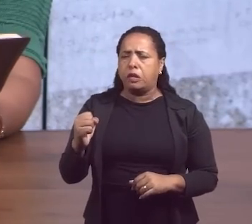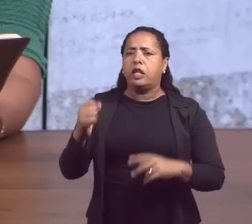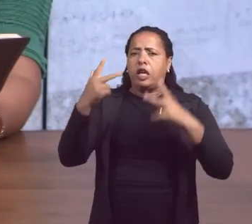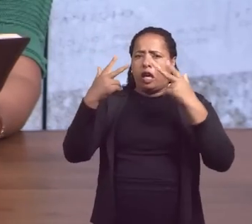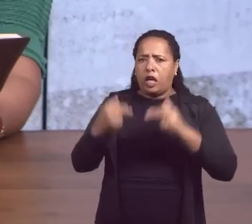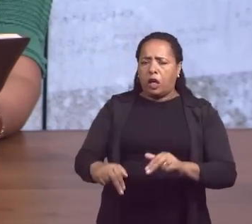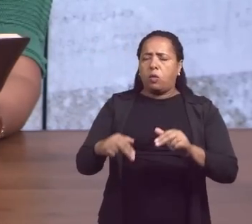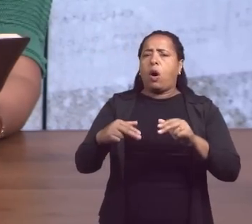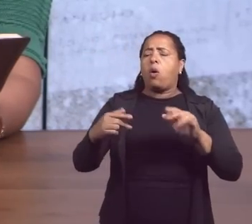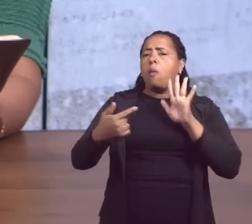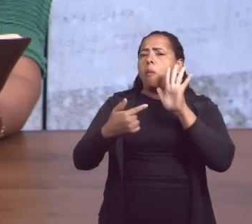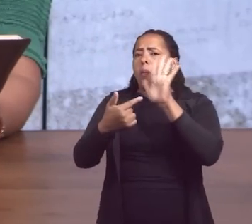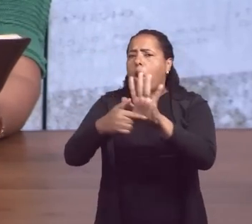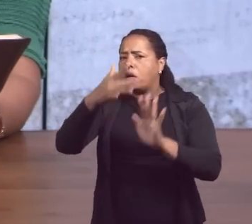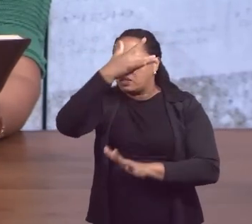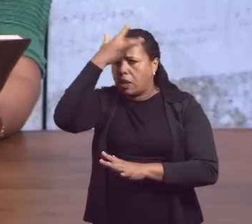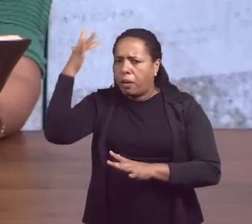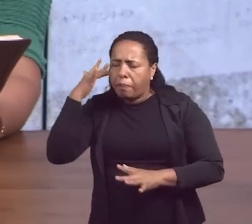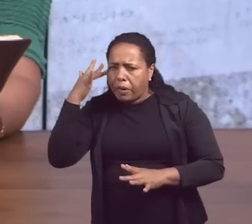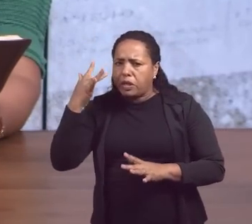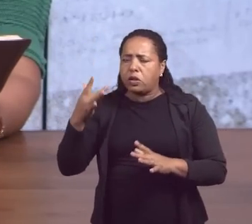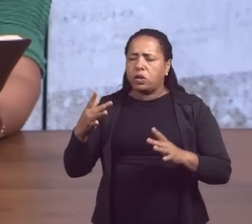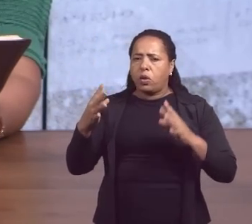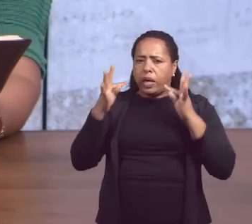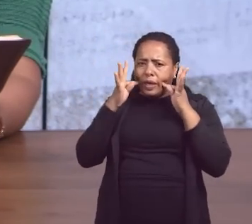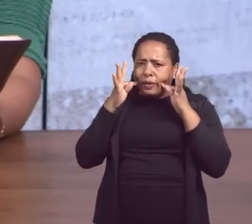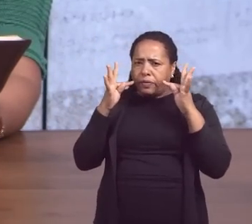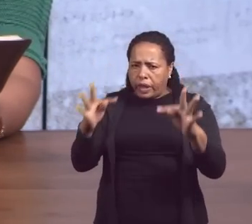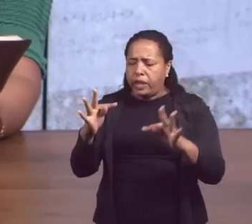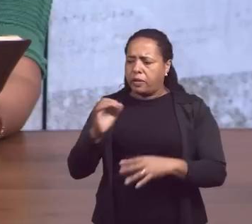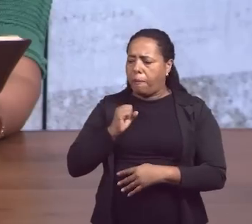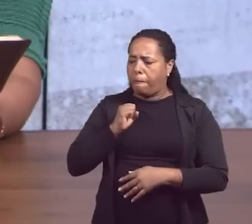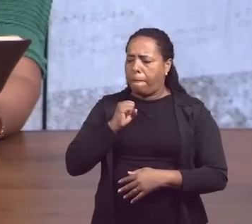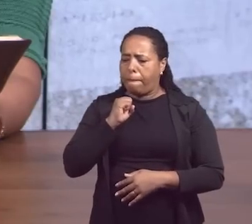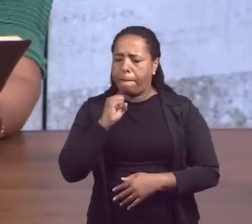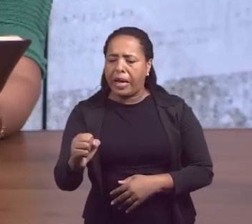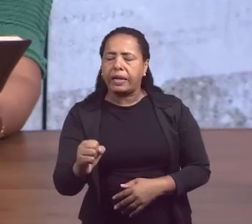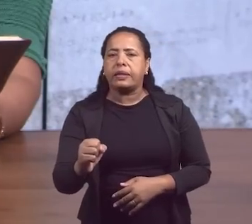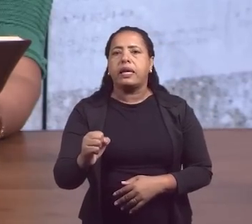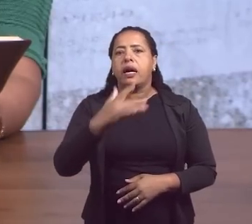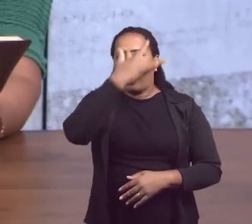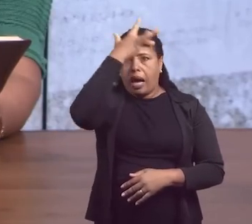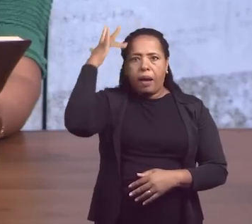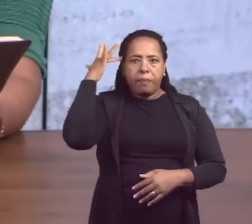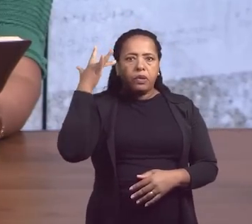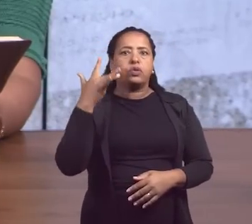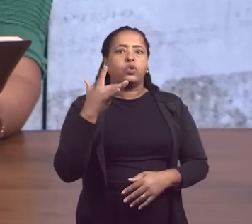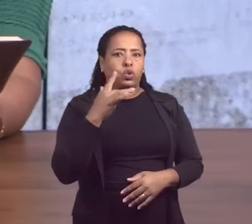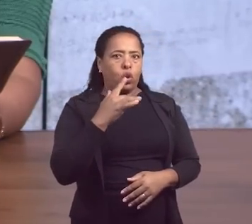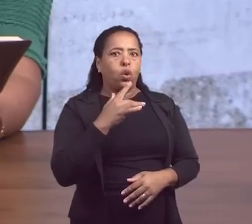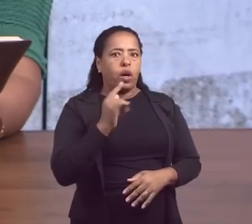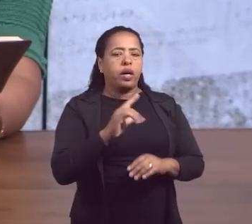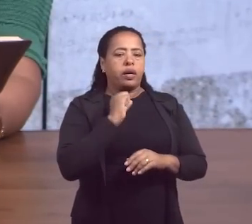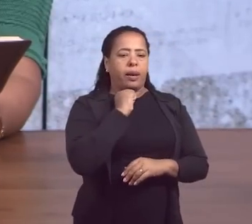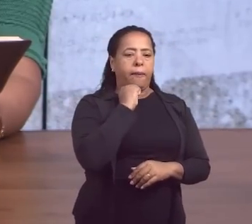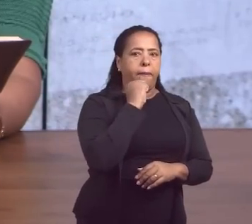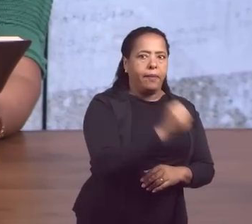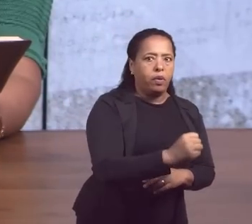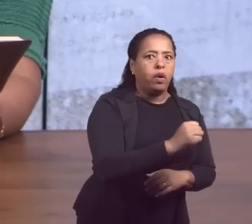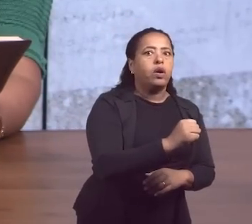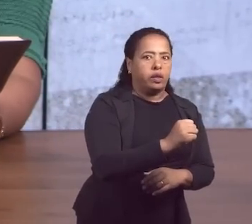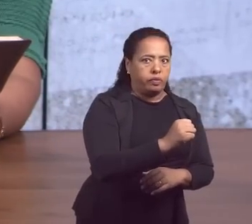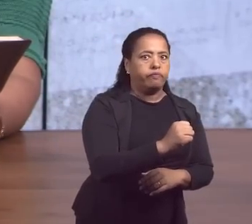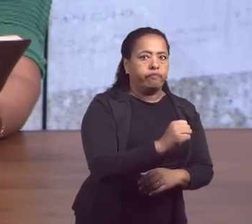das testemunhas, matarão o homicida. Mas uma só testemunha não